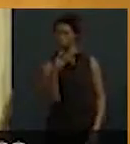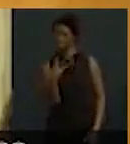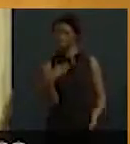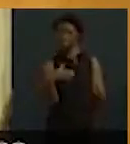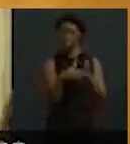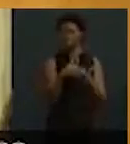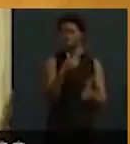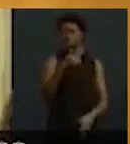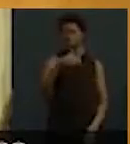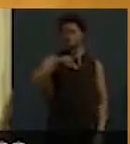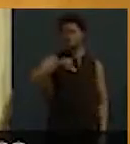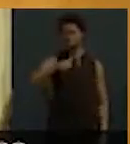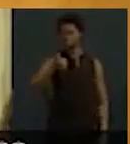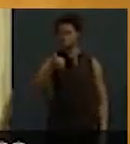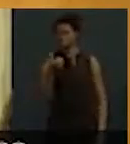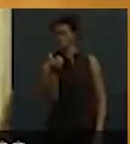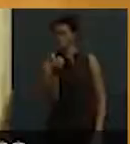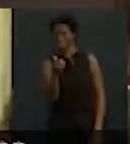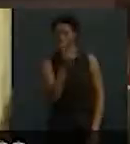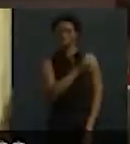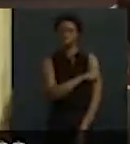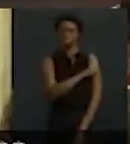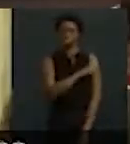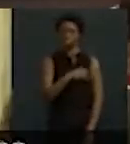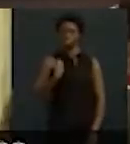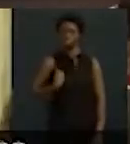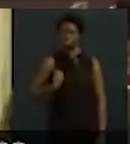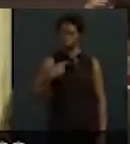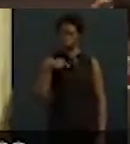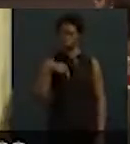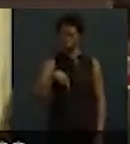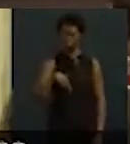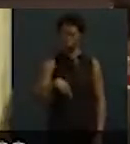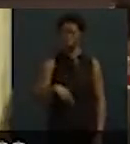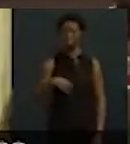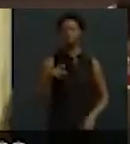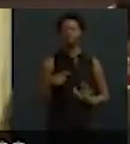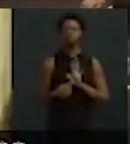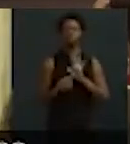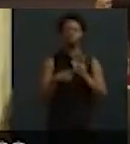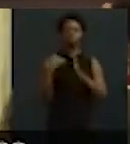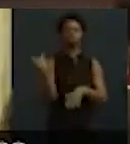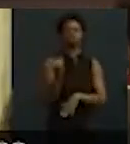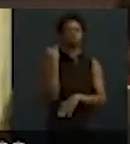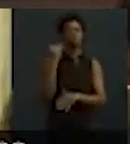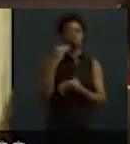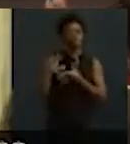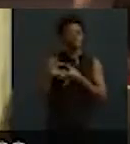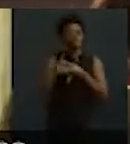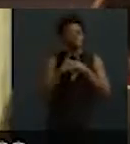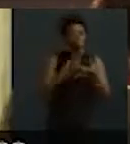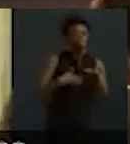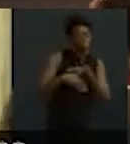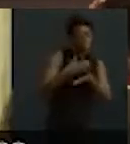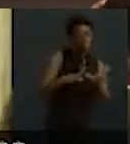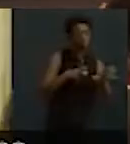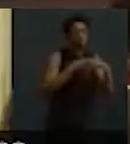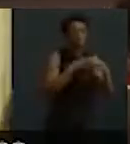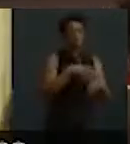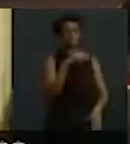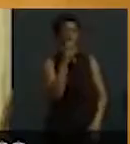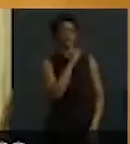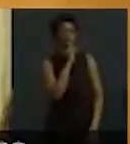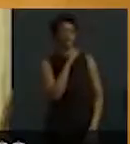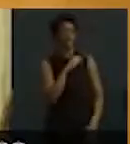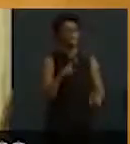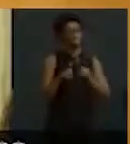já estava a demonstrar a importância da parceria da comunidade italiana com a sociedade